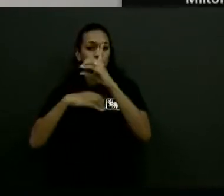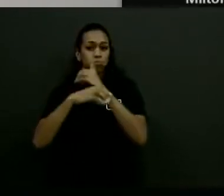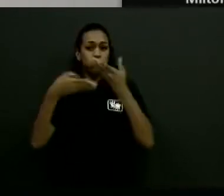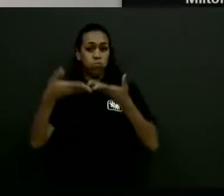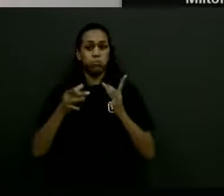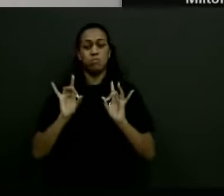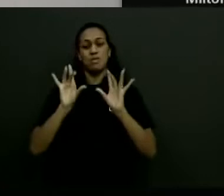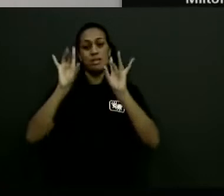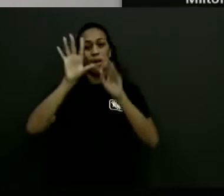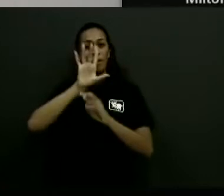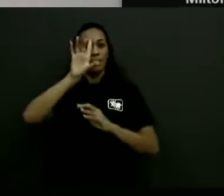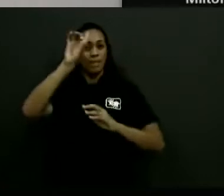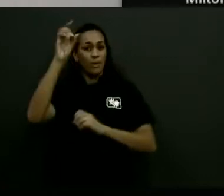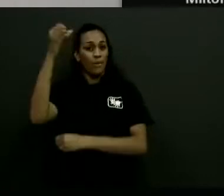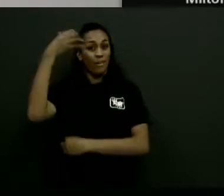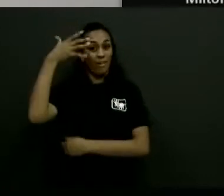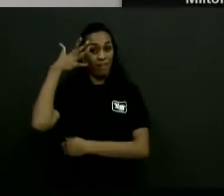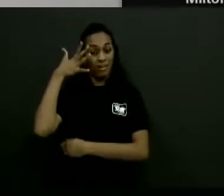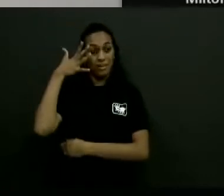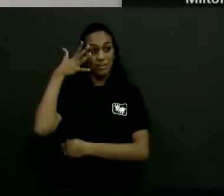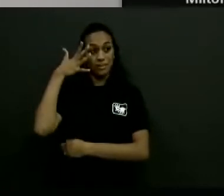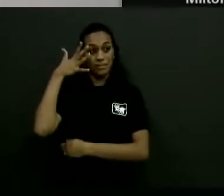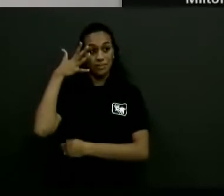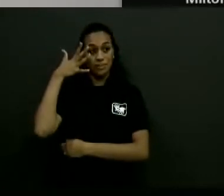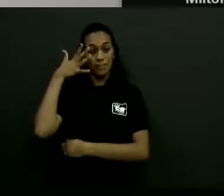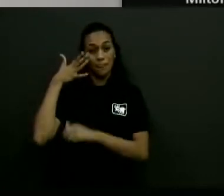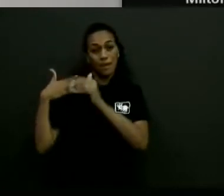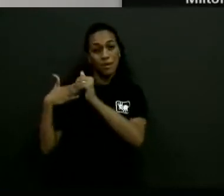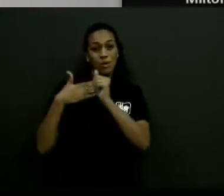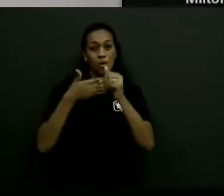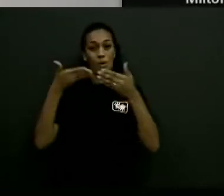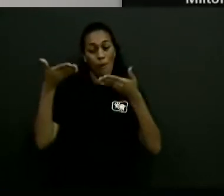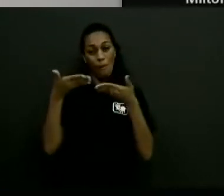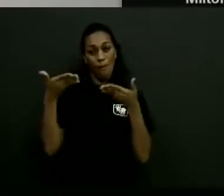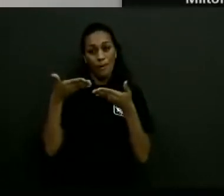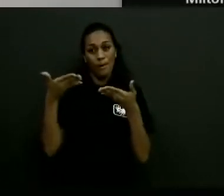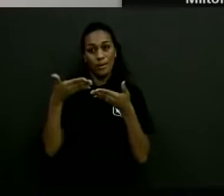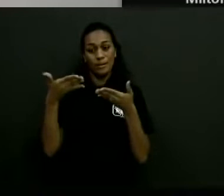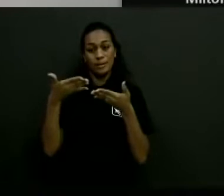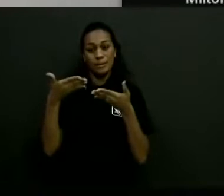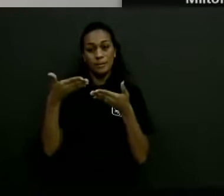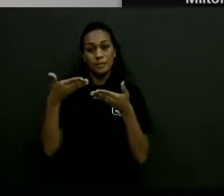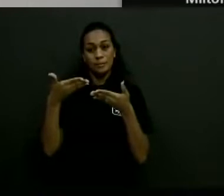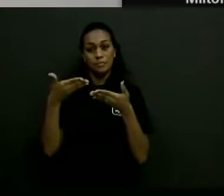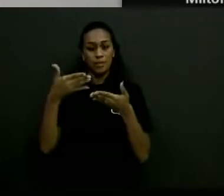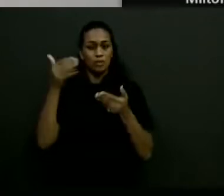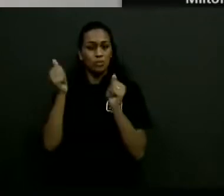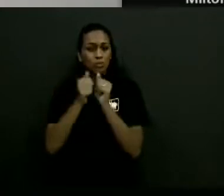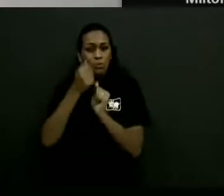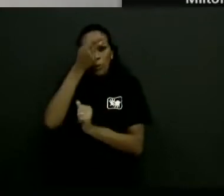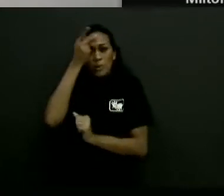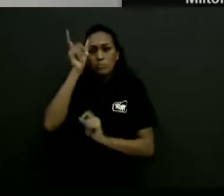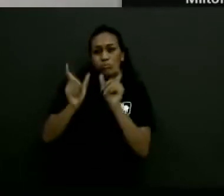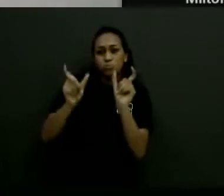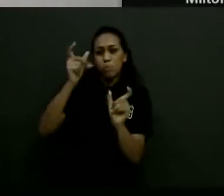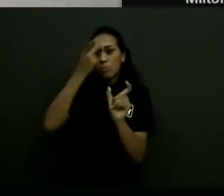Que Deus possa te dar graça para você ir nos conduzindo nesse tempo de mentoria com esses homens de Deus que a